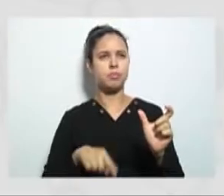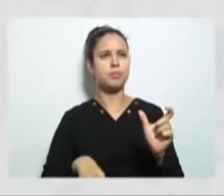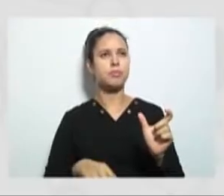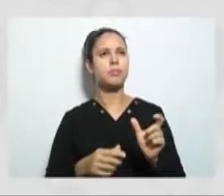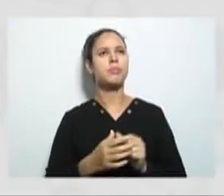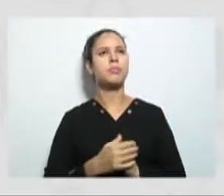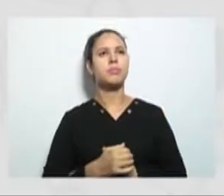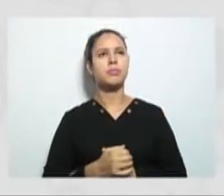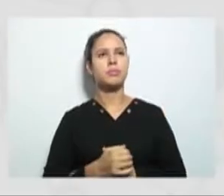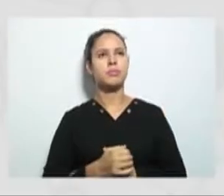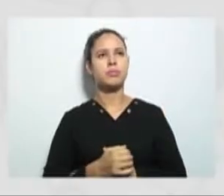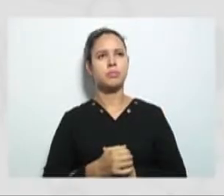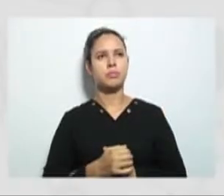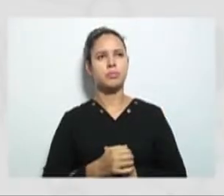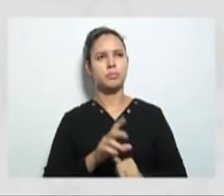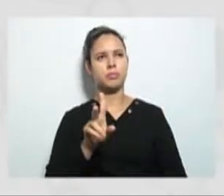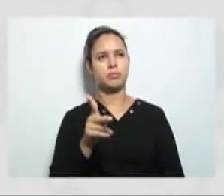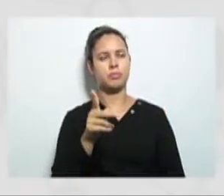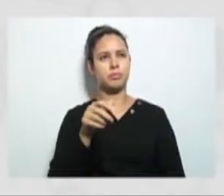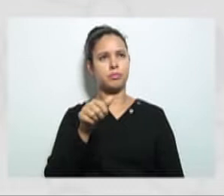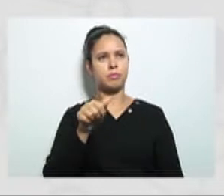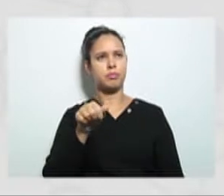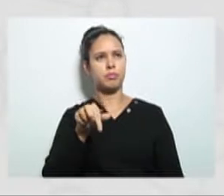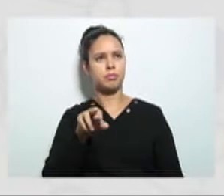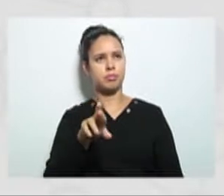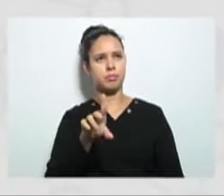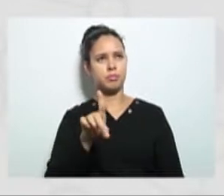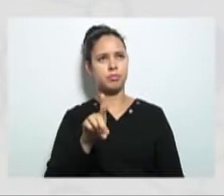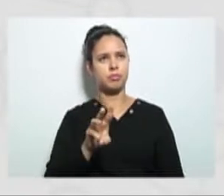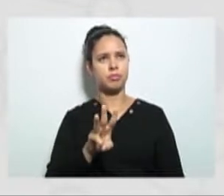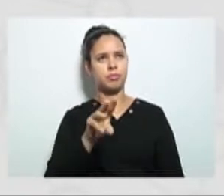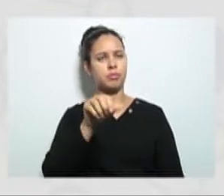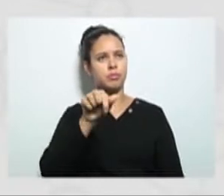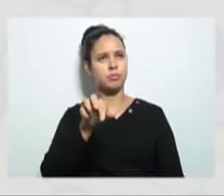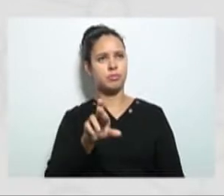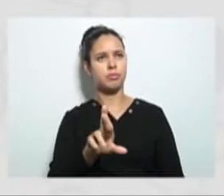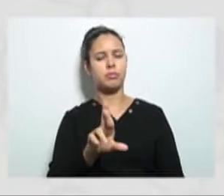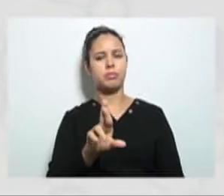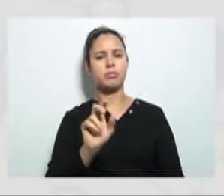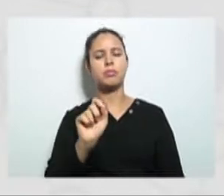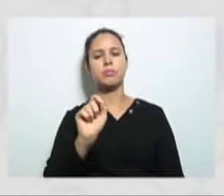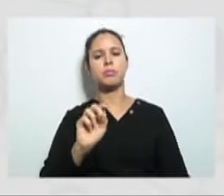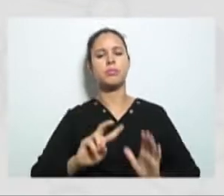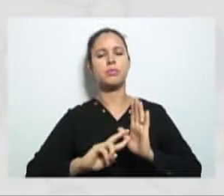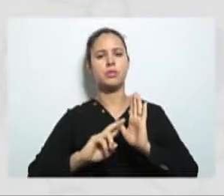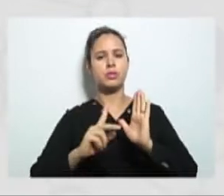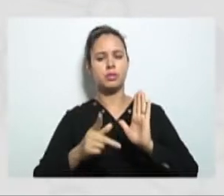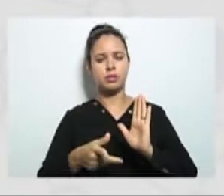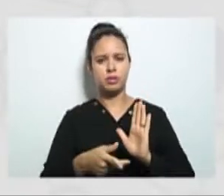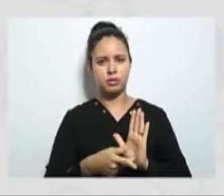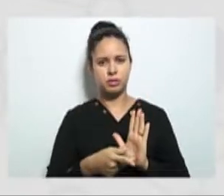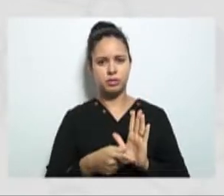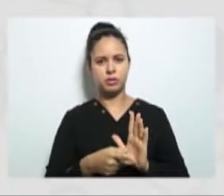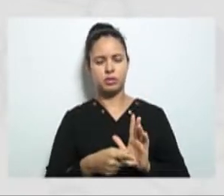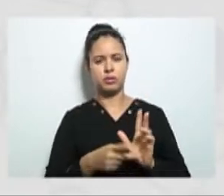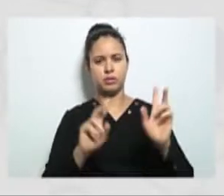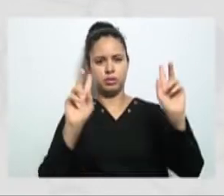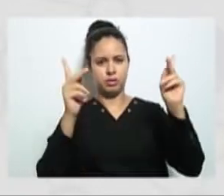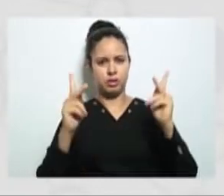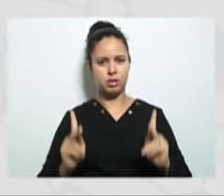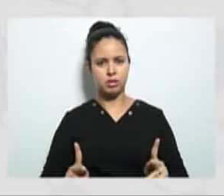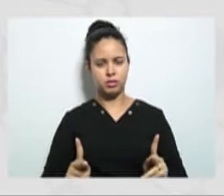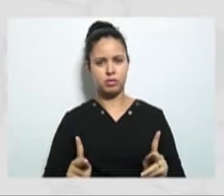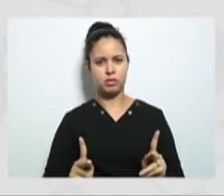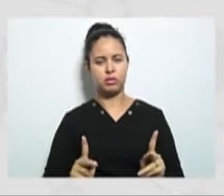ó. É hardware, tá bom? Então, o que é o hardware? Aqui está abaixo já a explicação. É